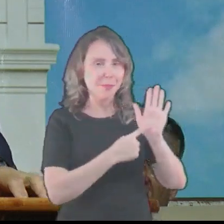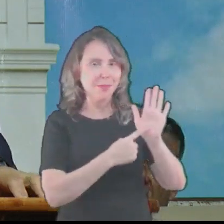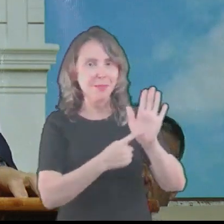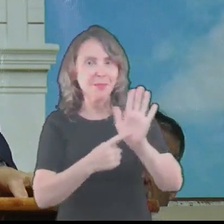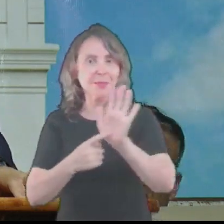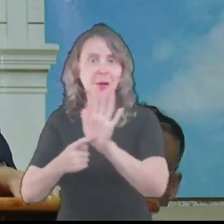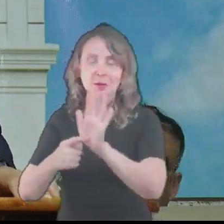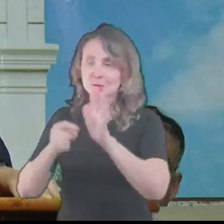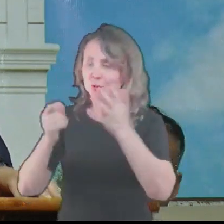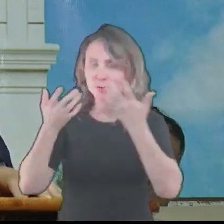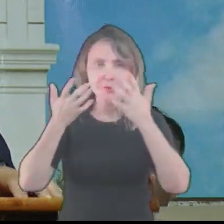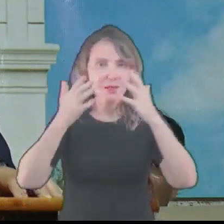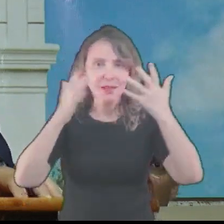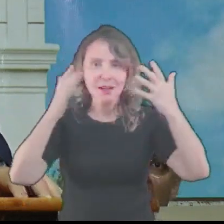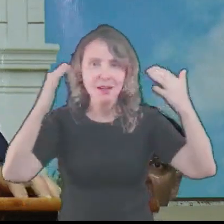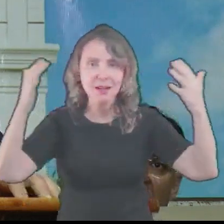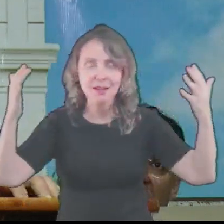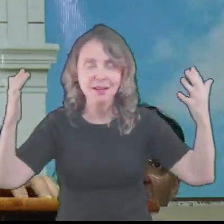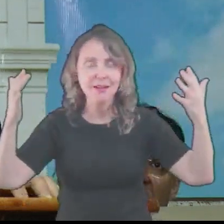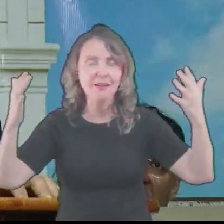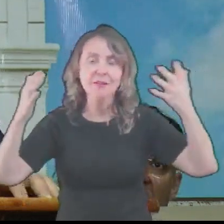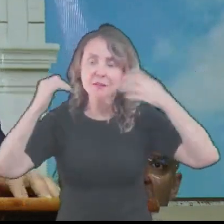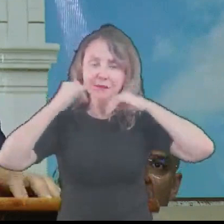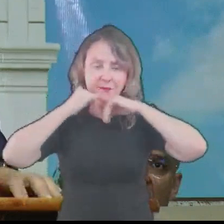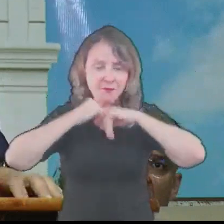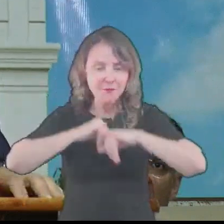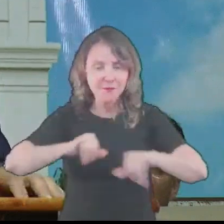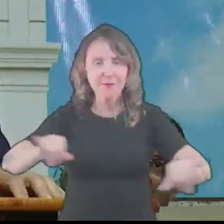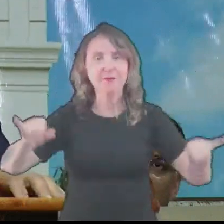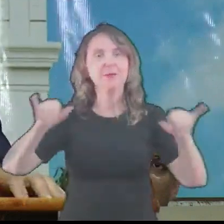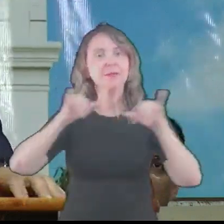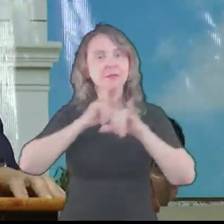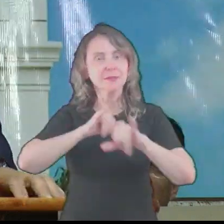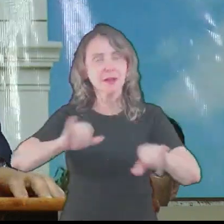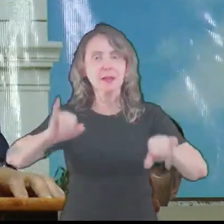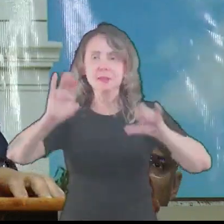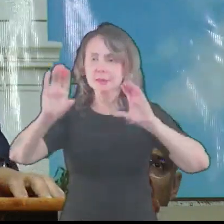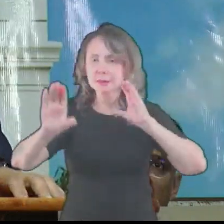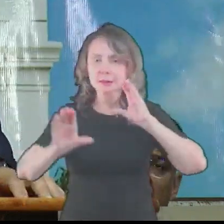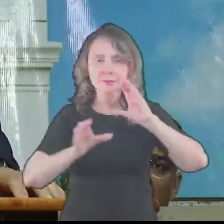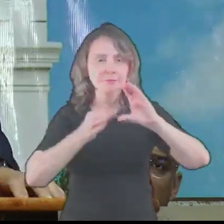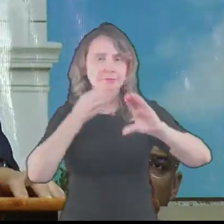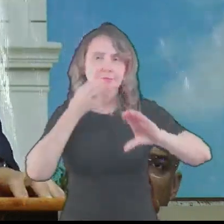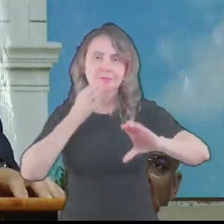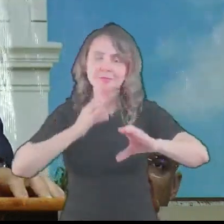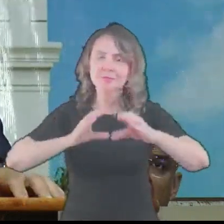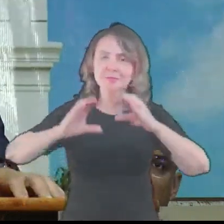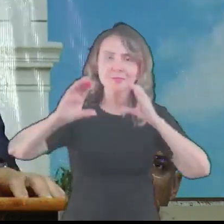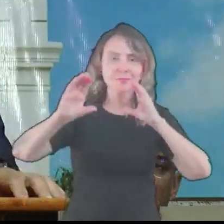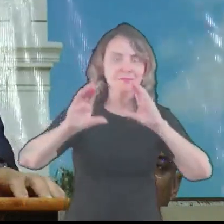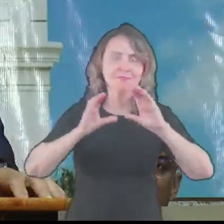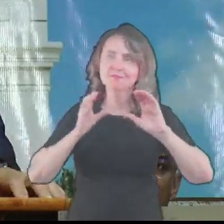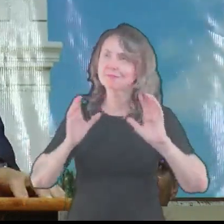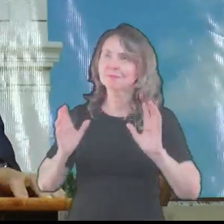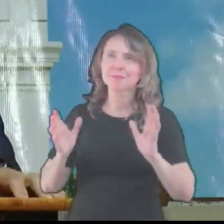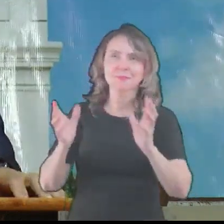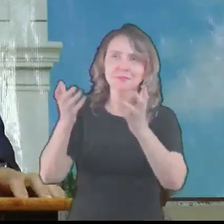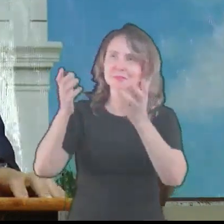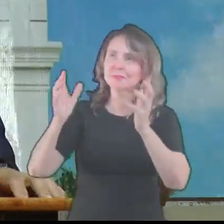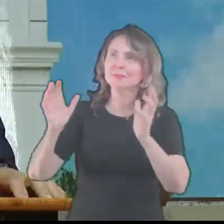brilhe, fale, cante, exalte, glorifique o meu